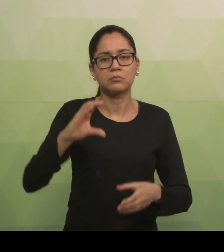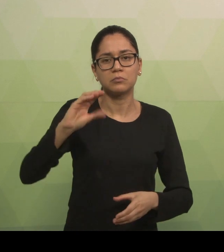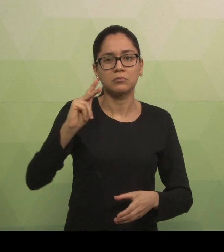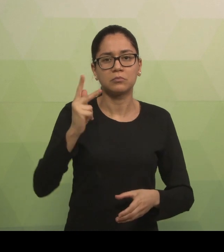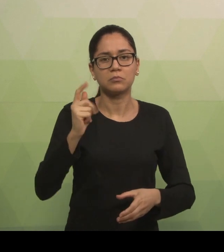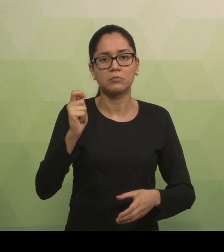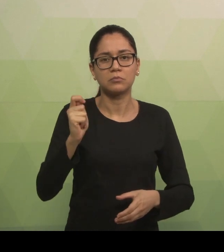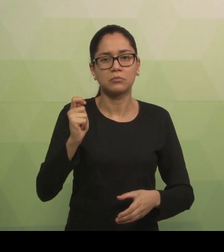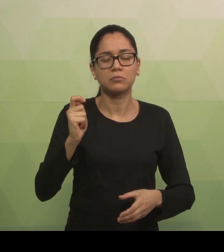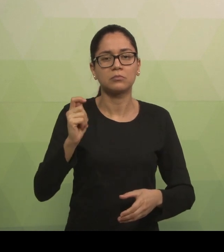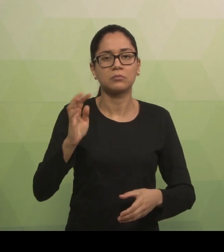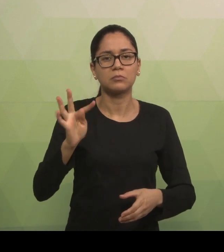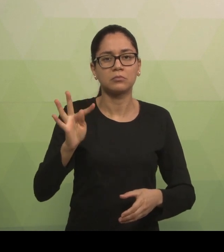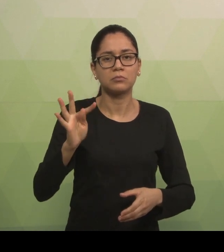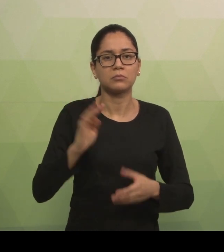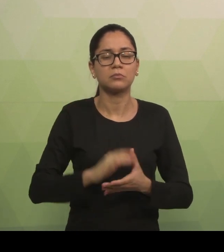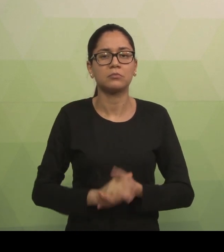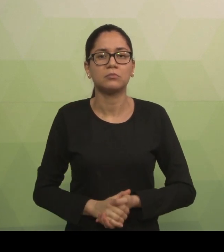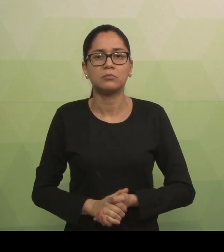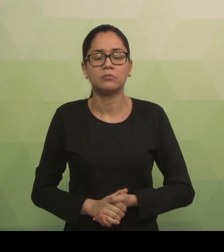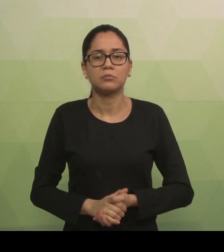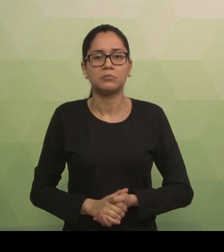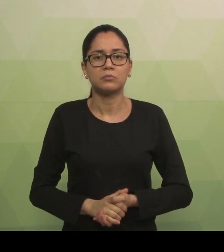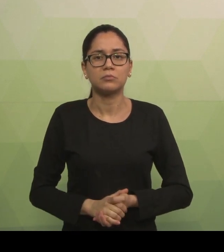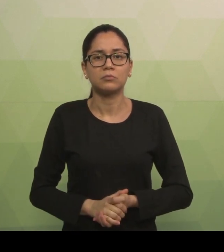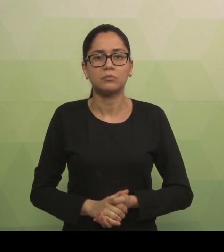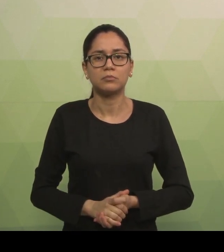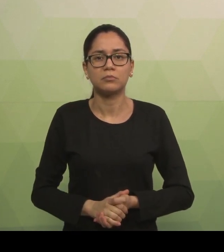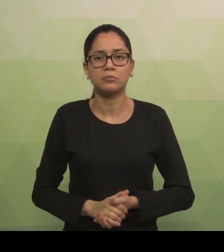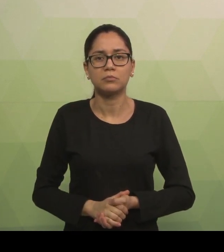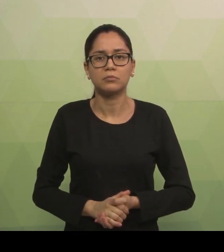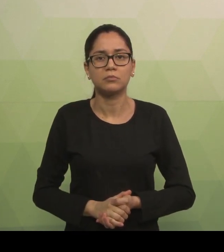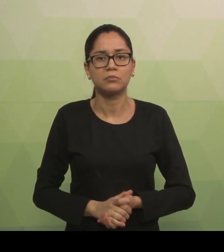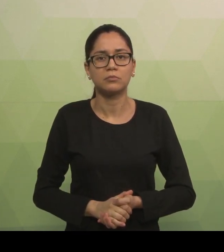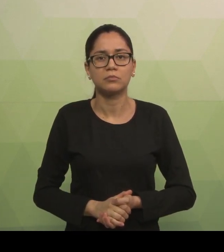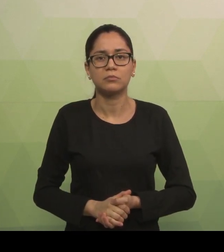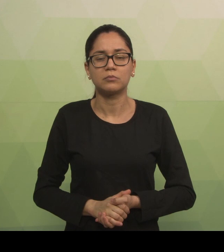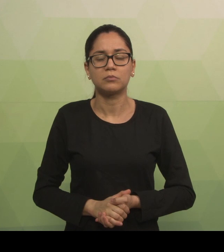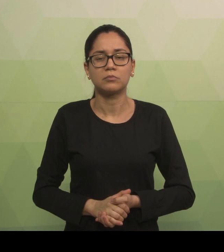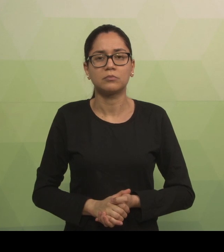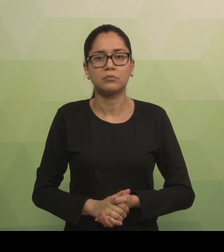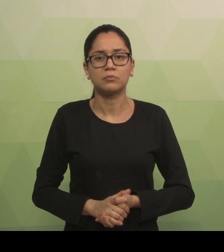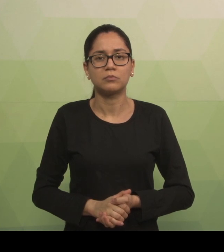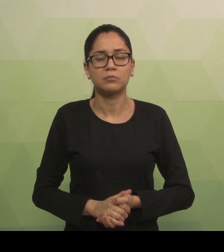tornaram-se pontos de encontro para um bate-papo, virtual a qualquer momento.